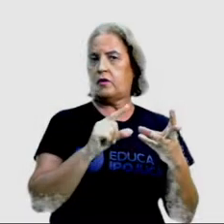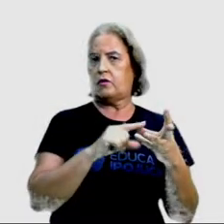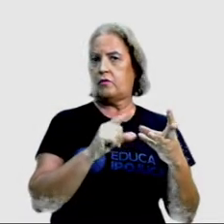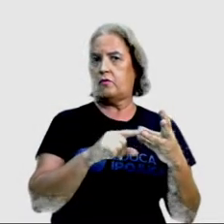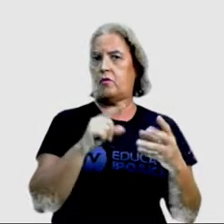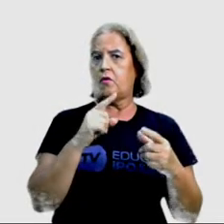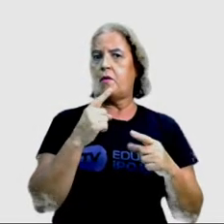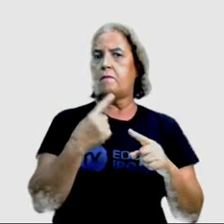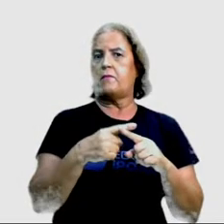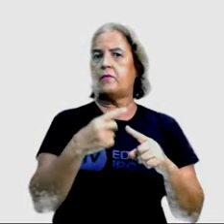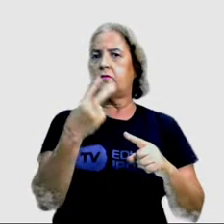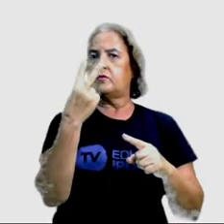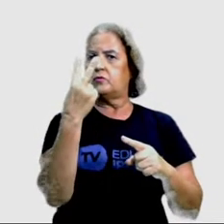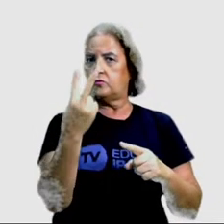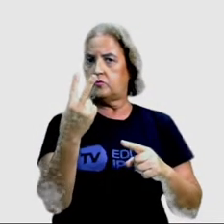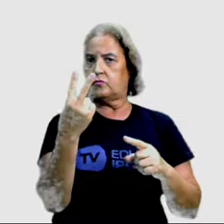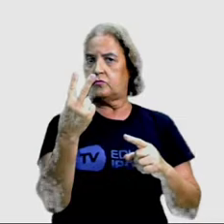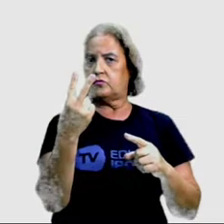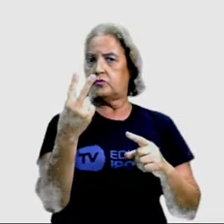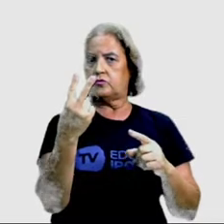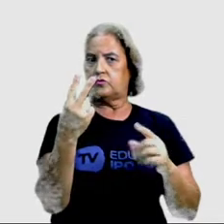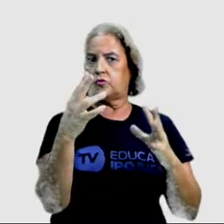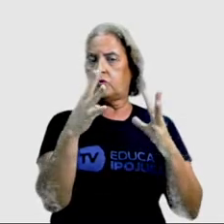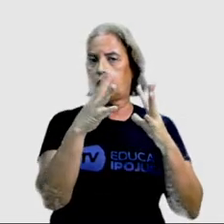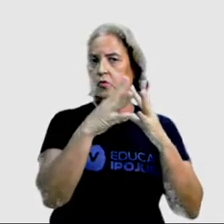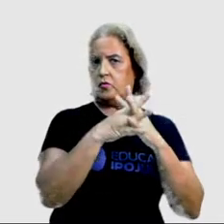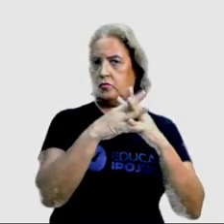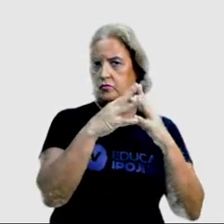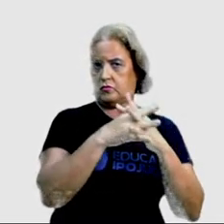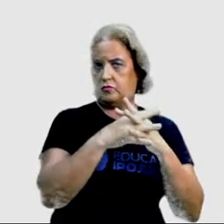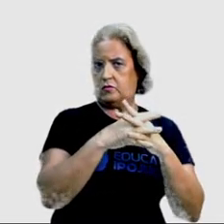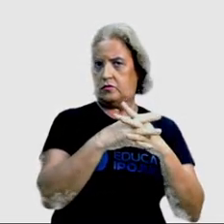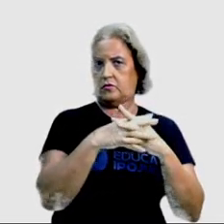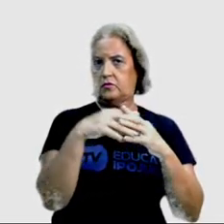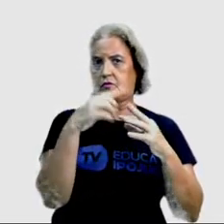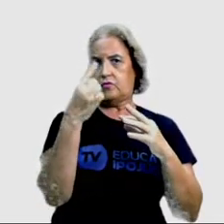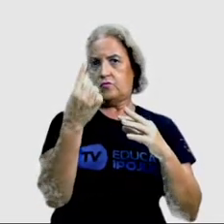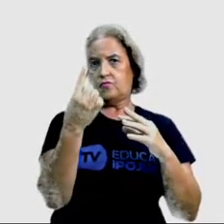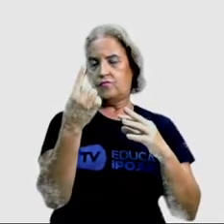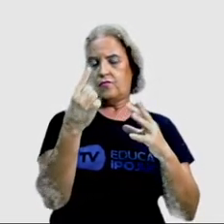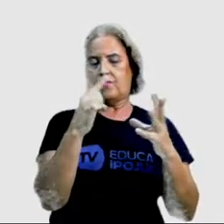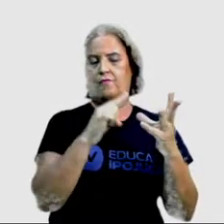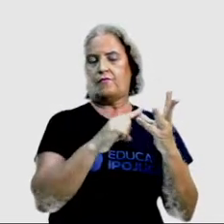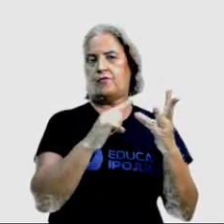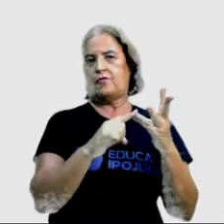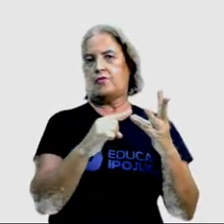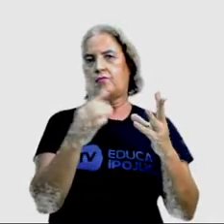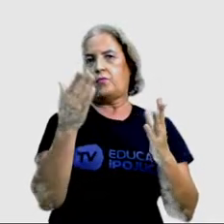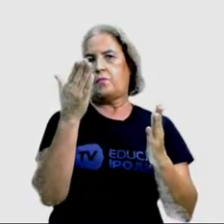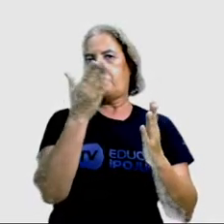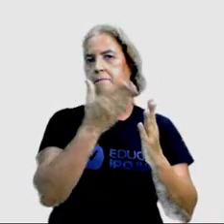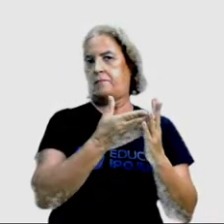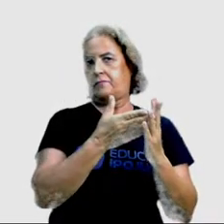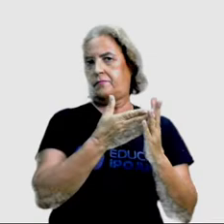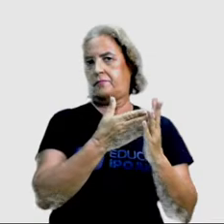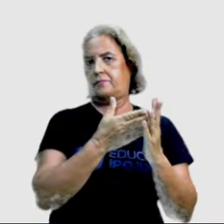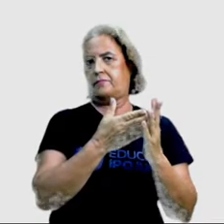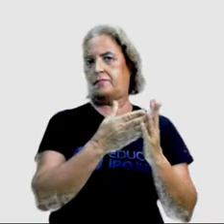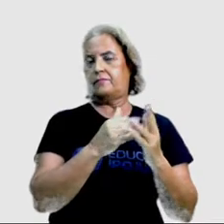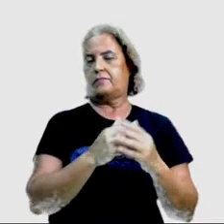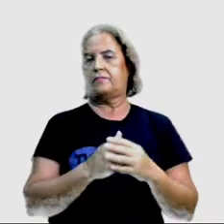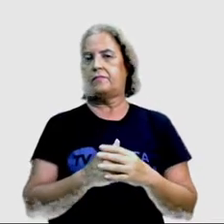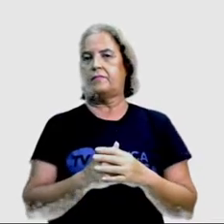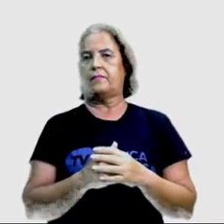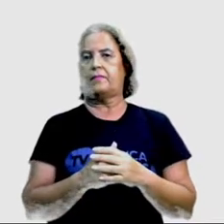e a vogal no meio, em big e também no fat. Como é que ficaria? Ficaria